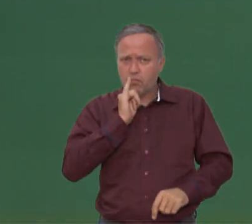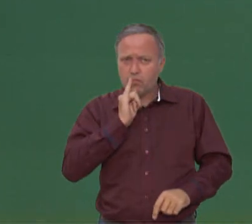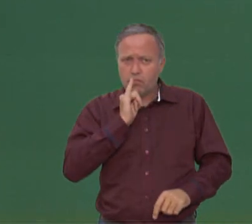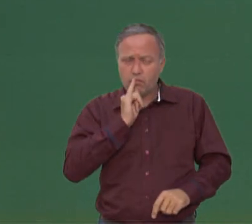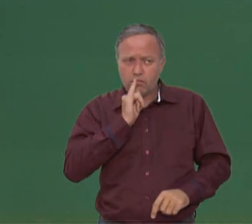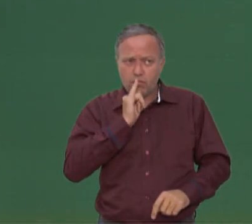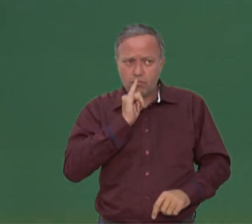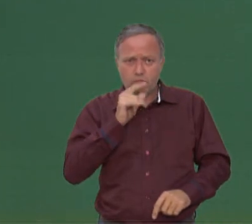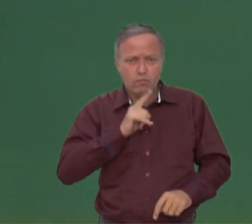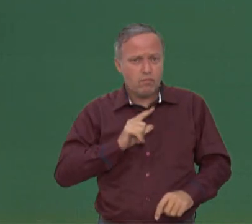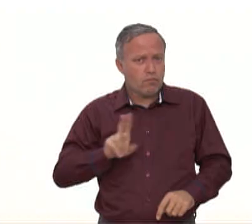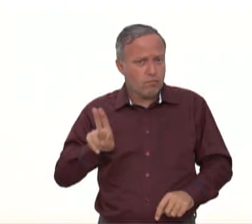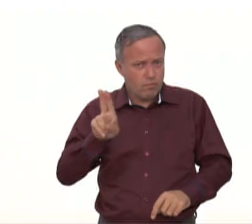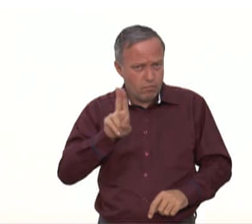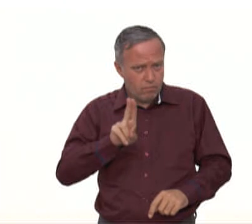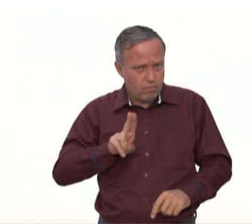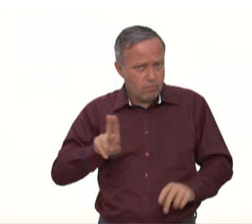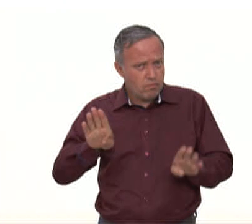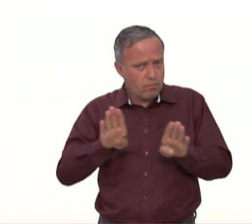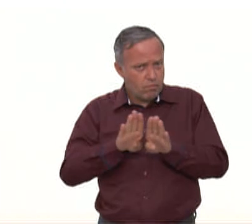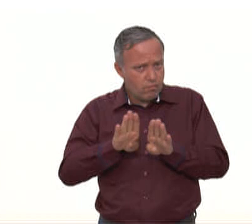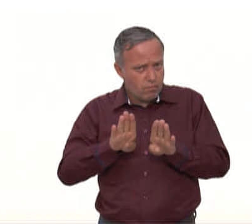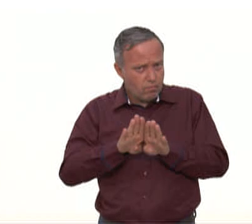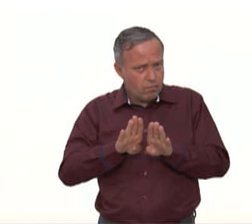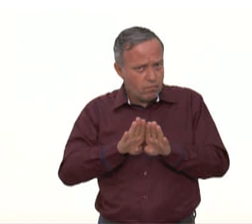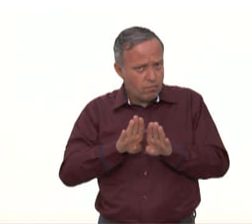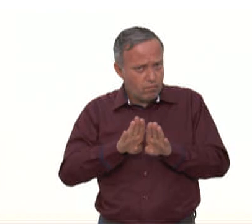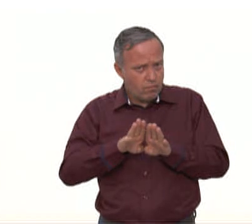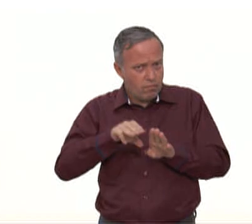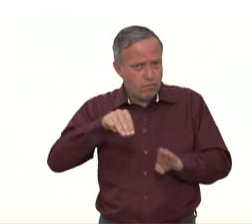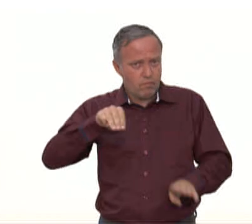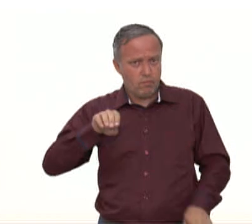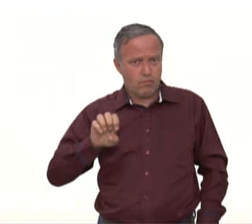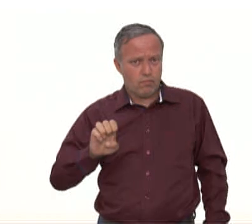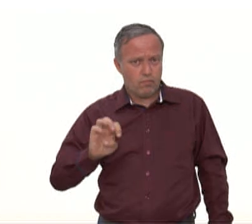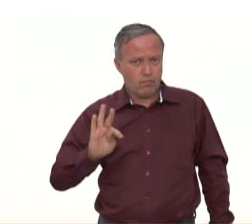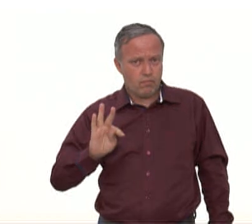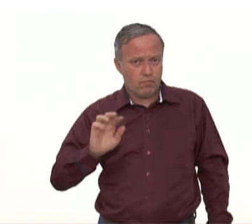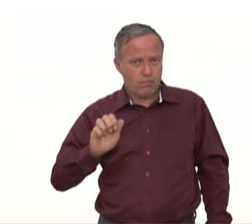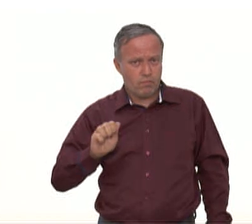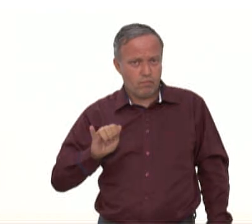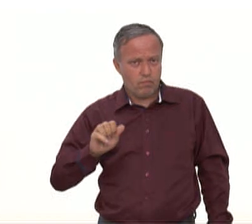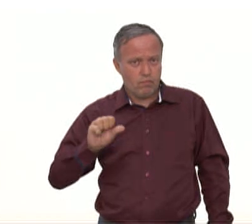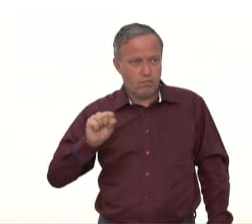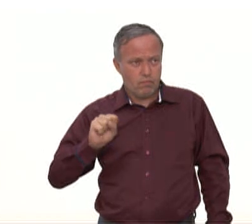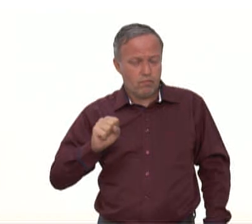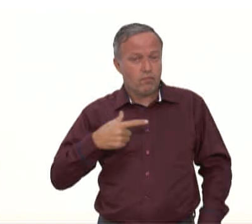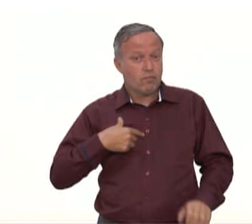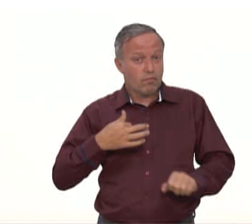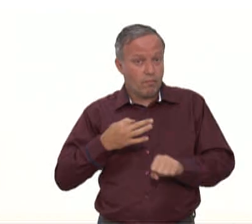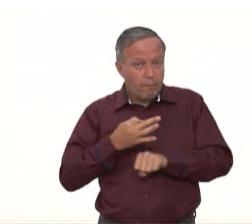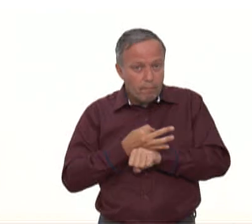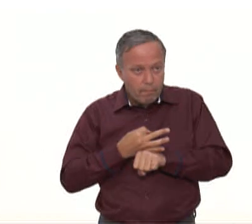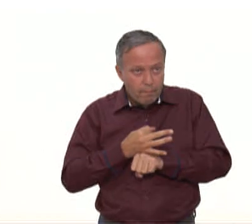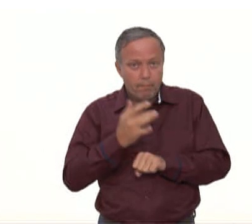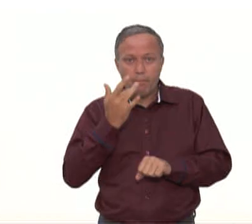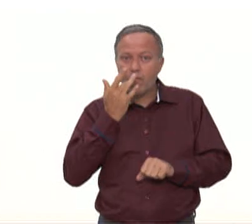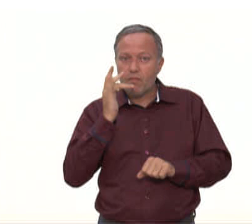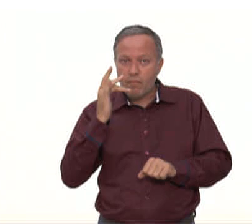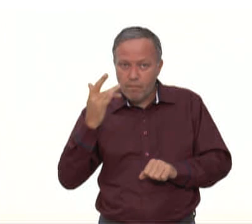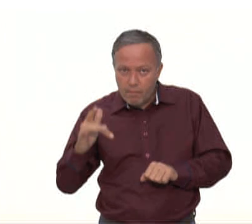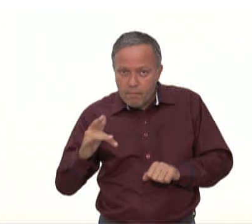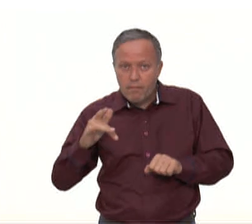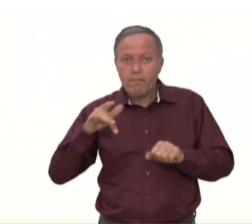aqui que podemos estar trabalhando como consolidação de metais. Dentre eles, além do próprio ferro, temos o ouro, latão,